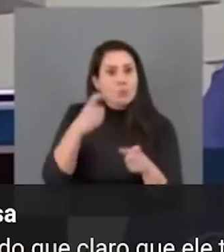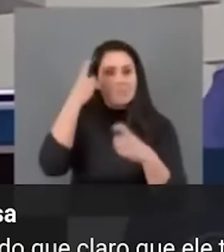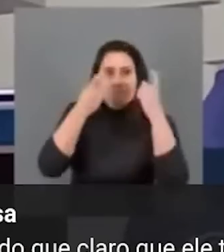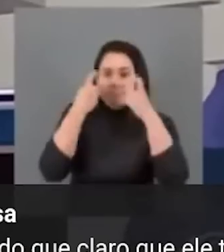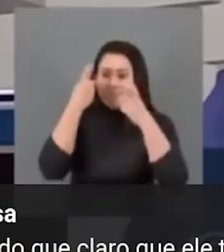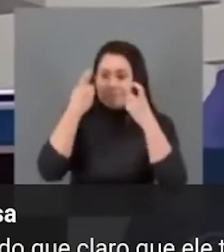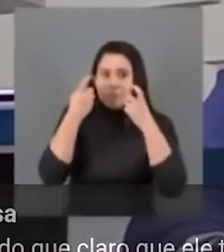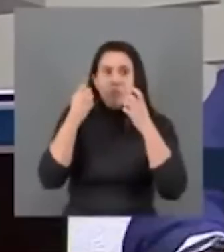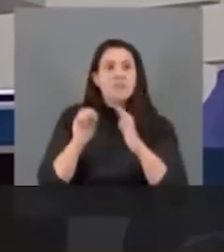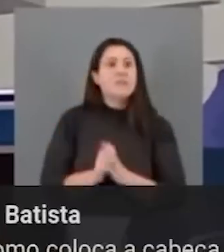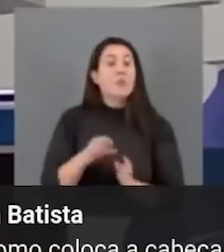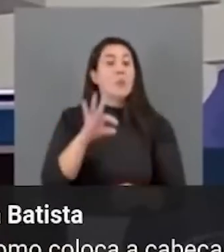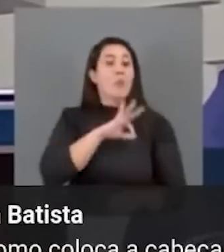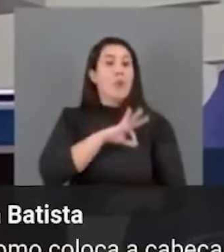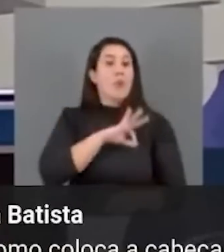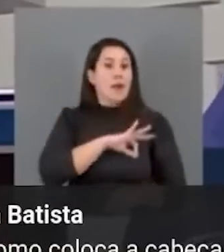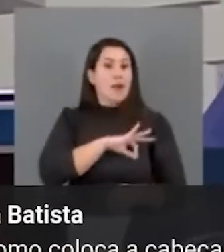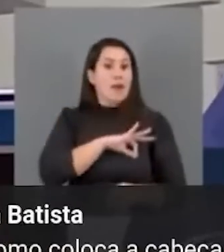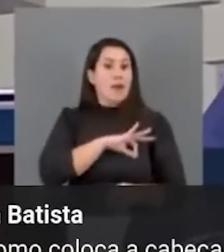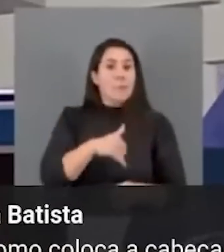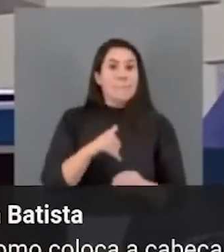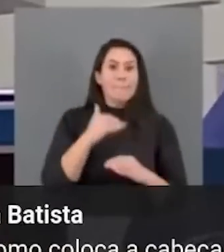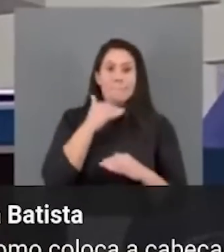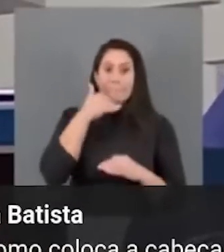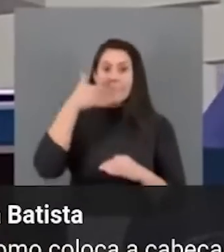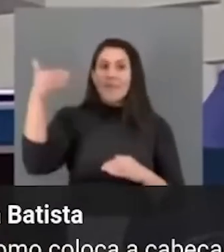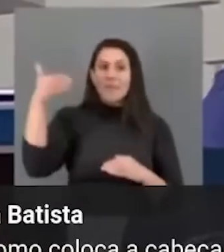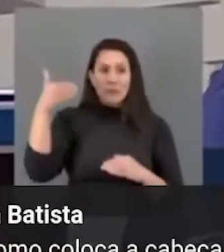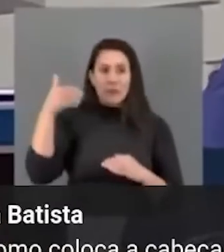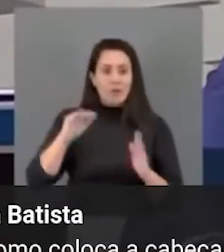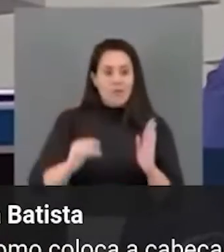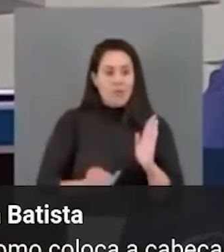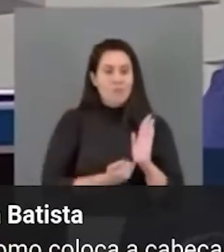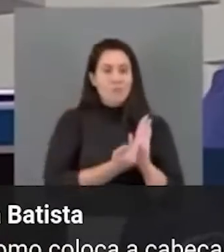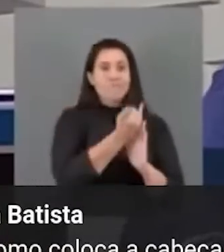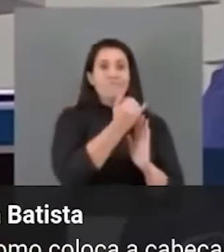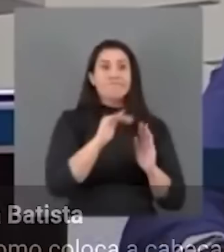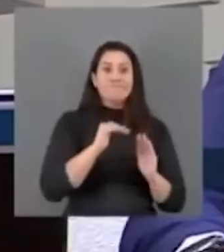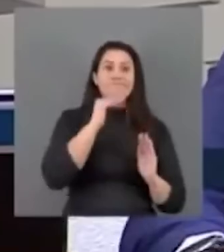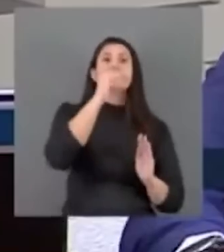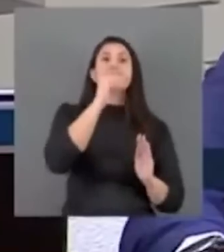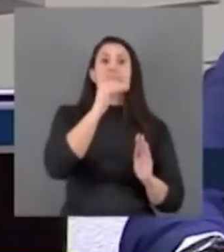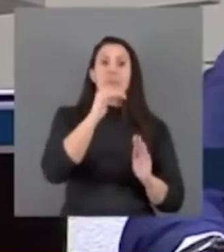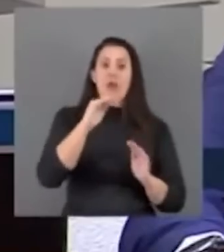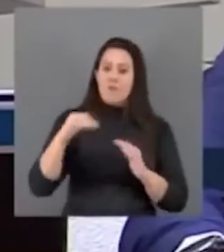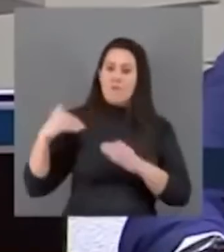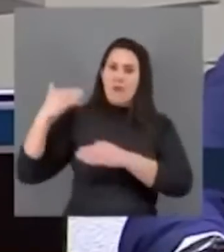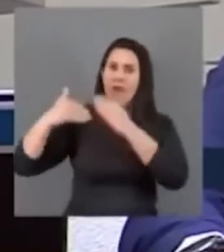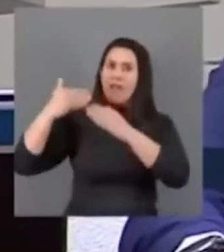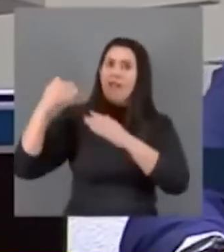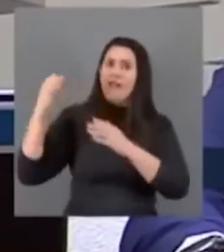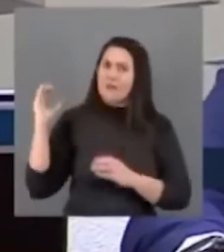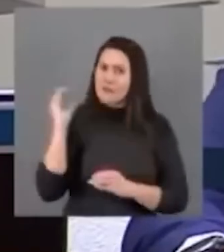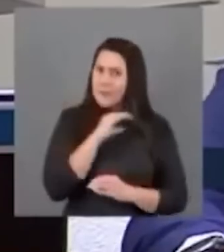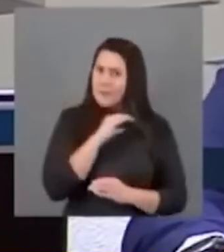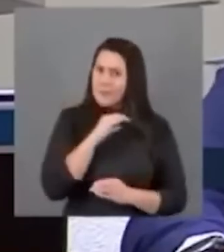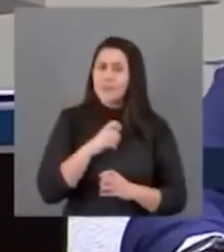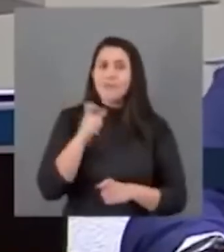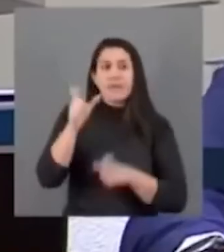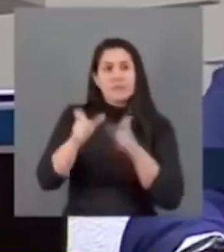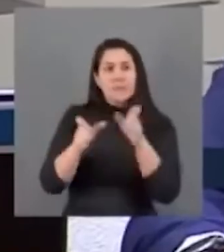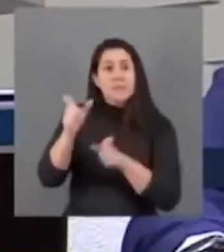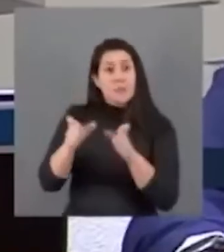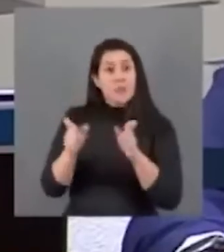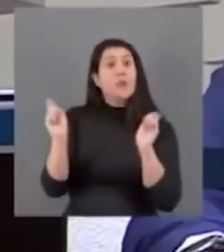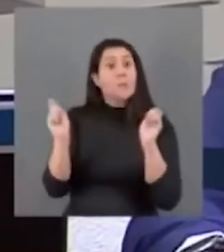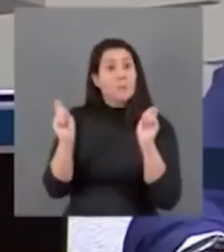da inflação e isso vem acontecendo aí nos últimos quatro cinco meses de forma até acelerado ou seja as pessoas têm sido capazes na média